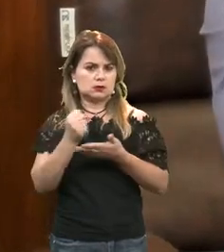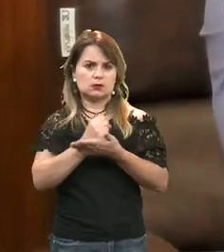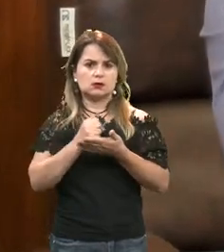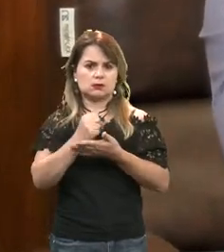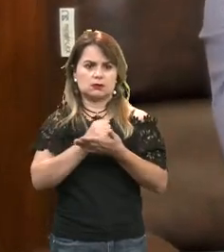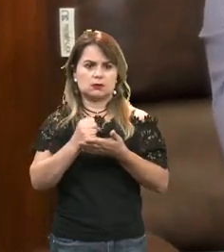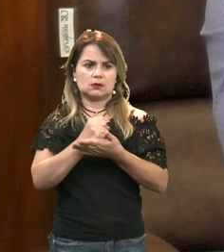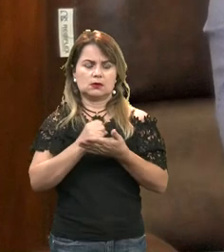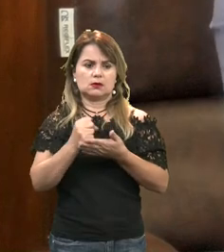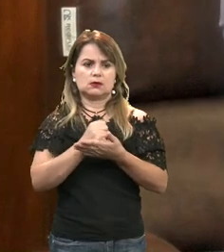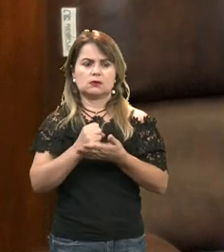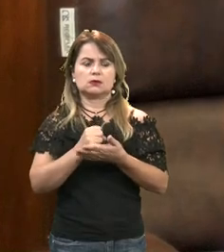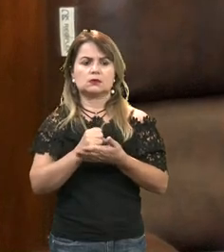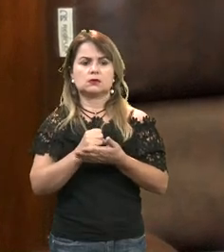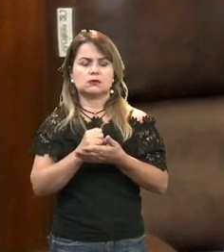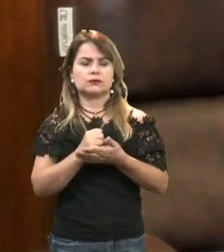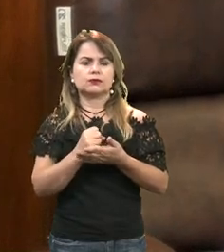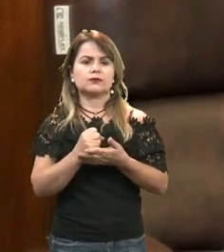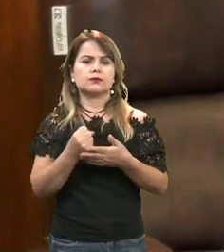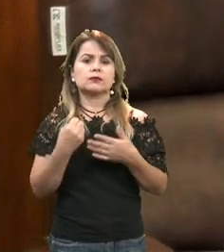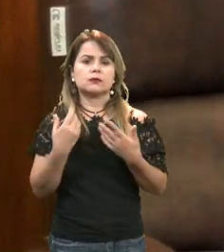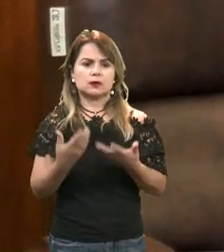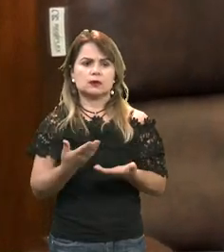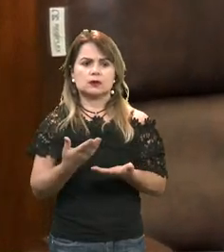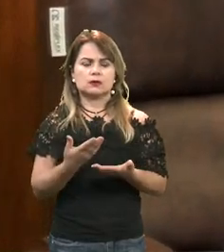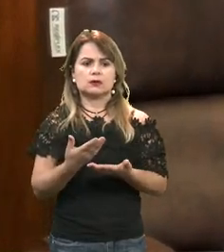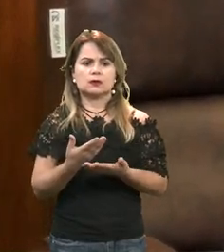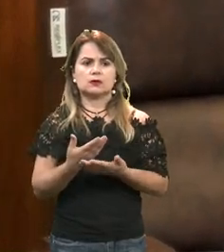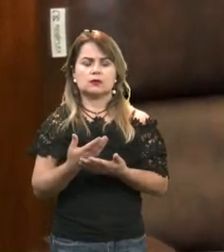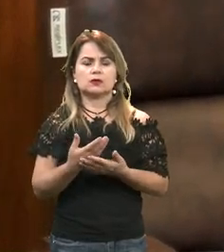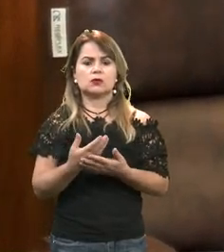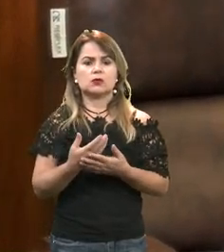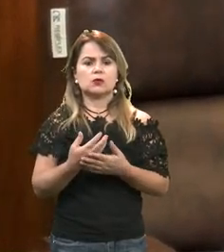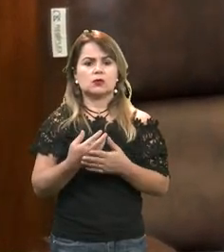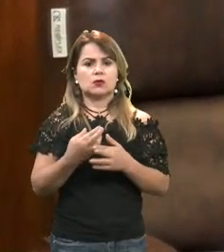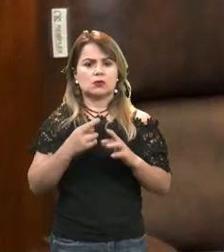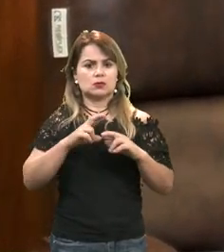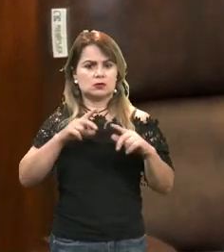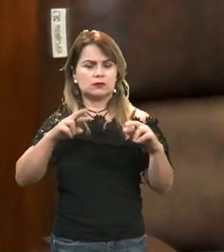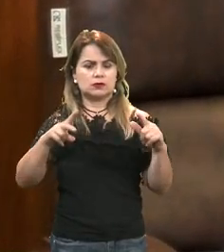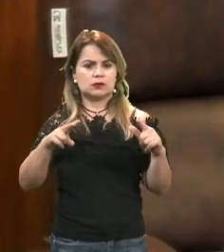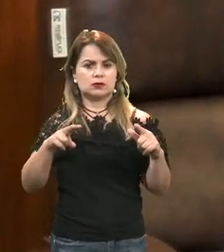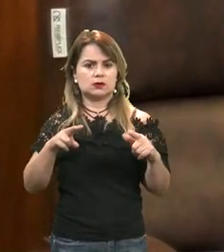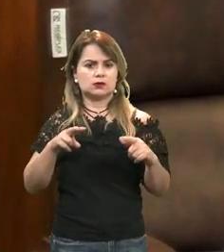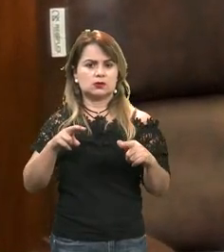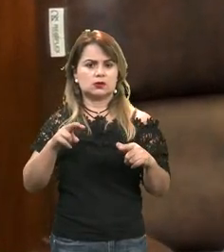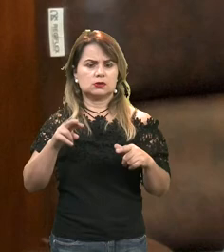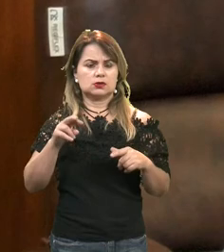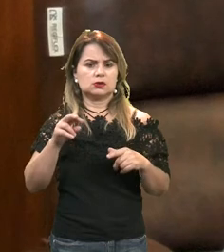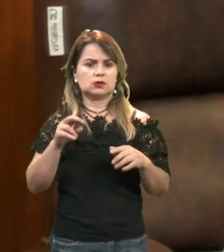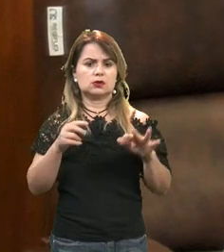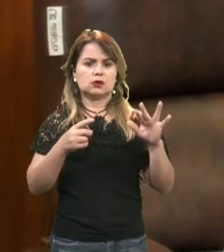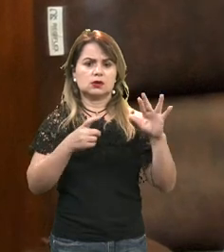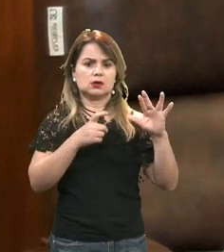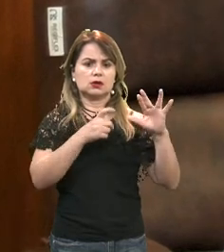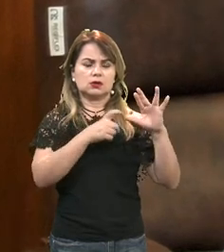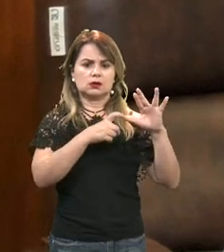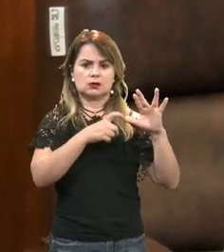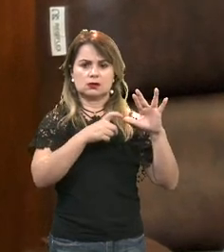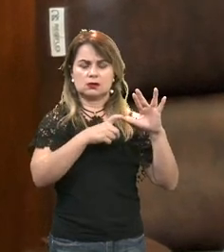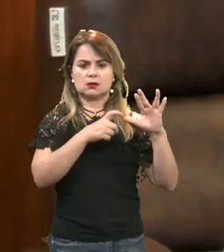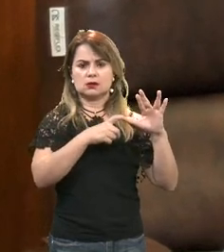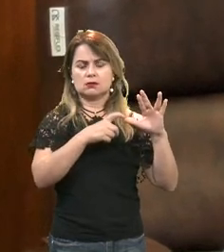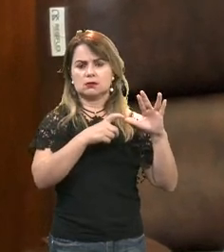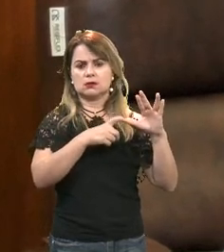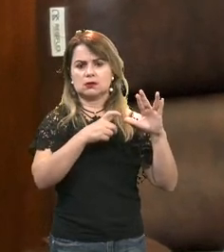chamar a cannabis ainda de fitoterápico, eu acho que o modelo, a gestão com o uso da cannabis mais interessante hoje